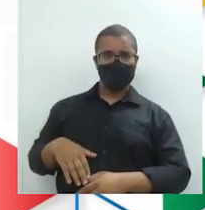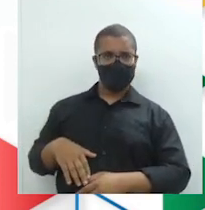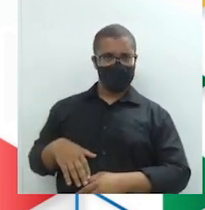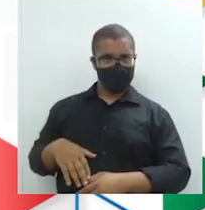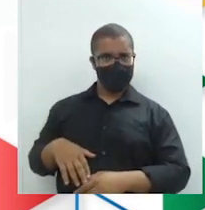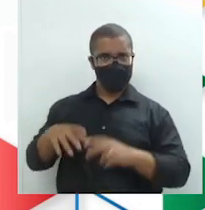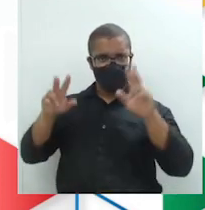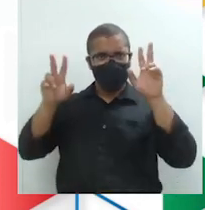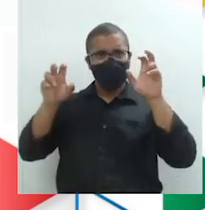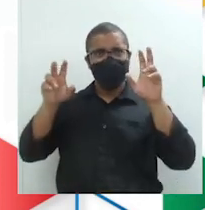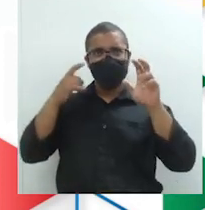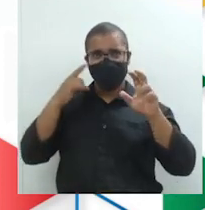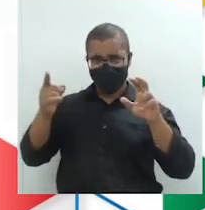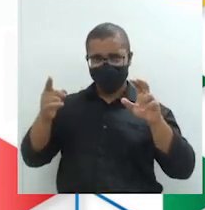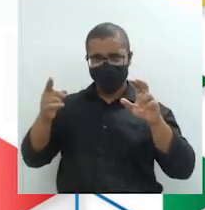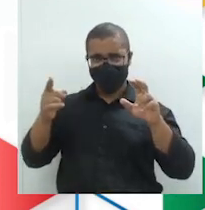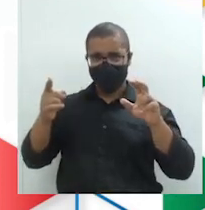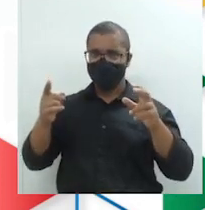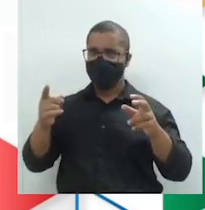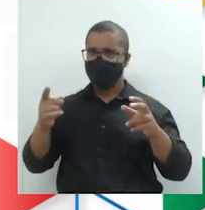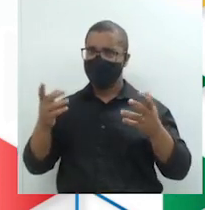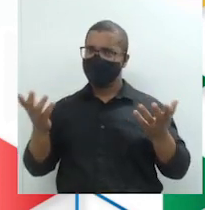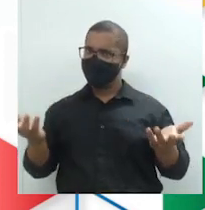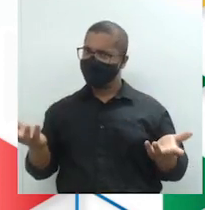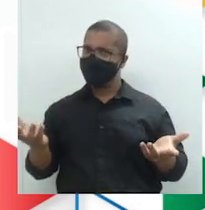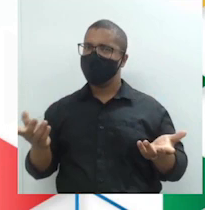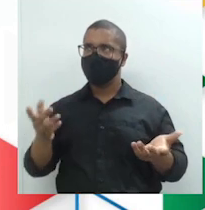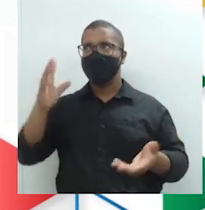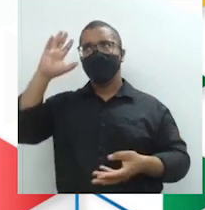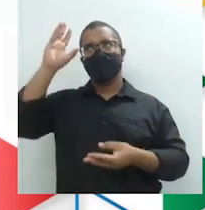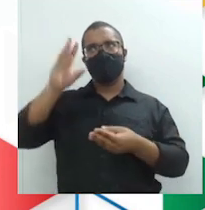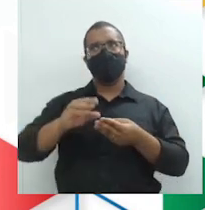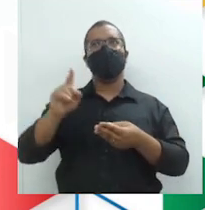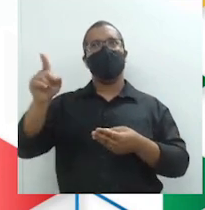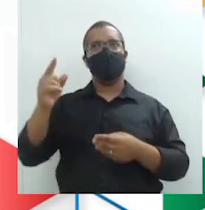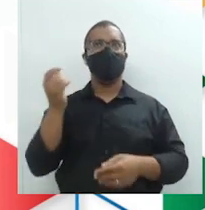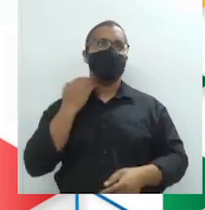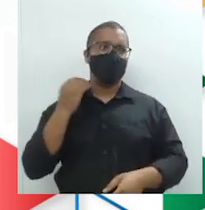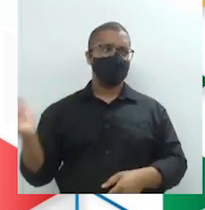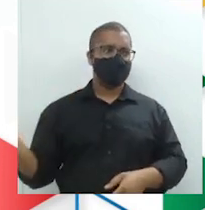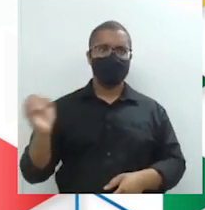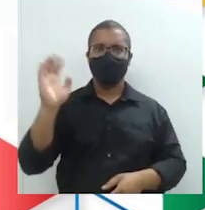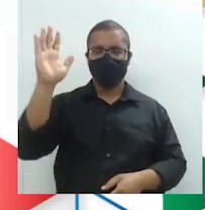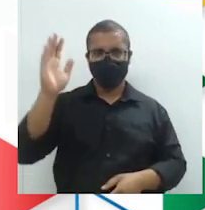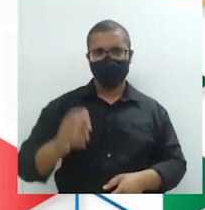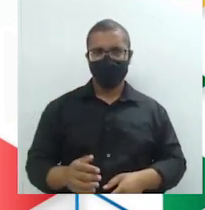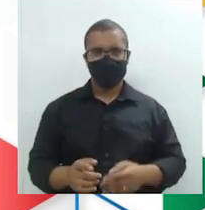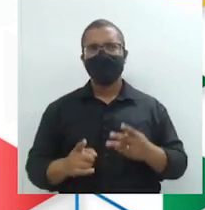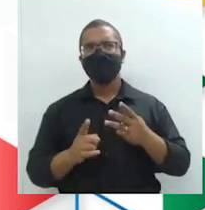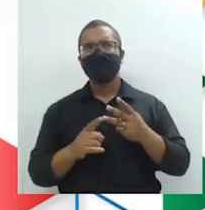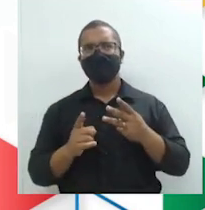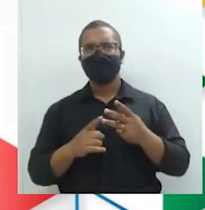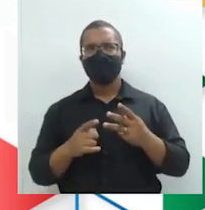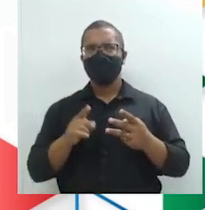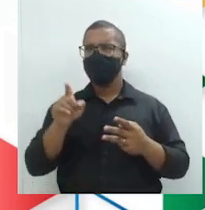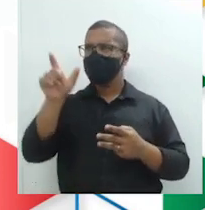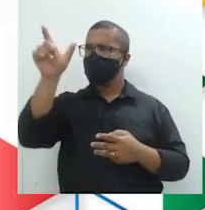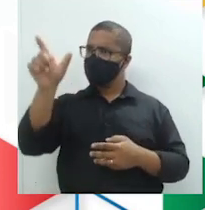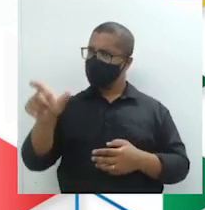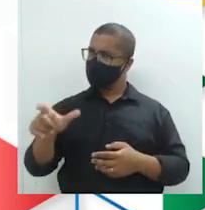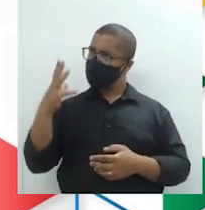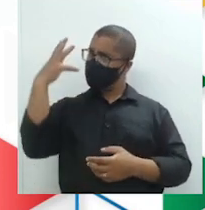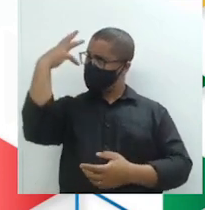destacado nesta loja. Claro que dá a entender que a televisão é cara. Nem sei como descrever sua